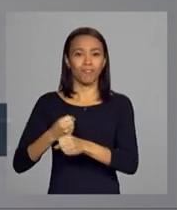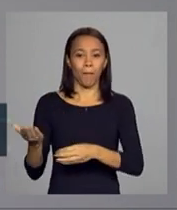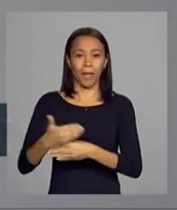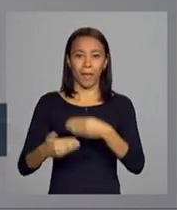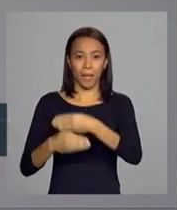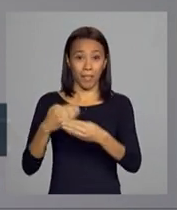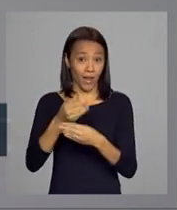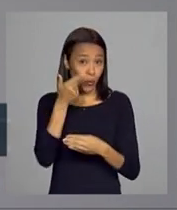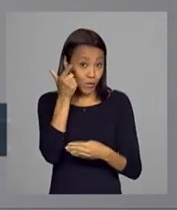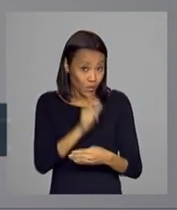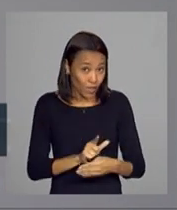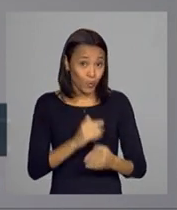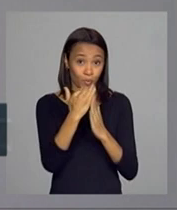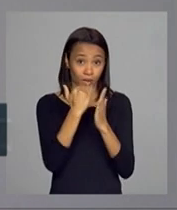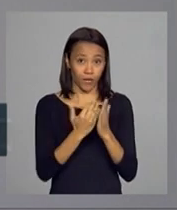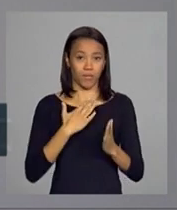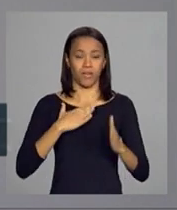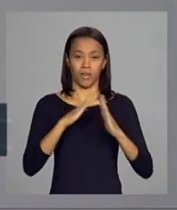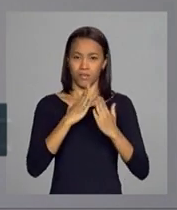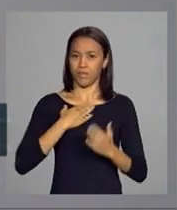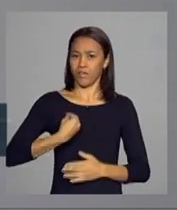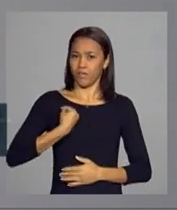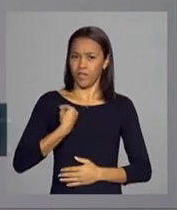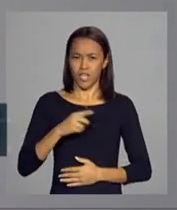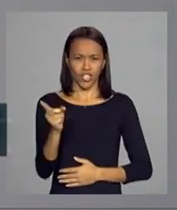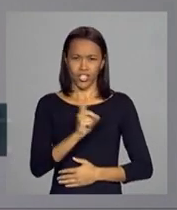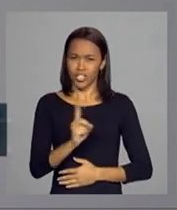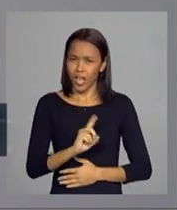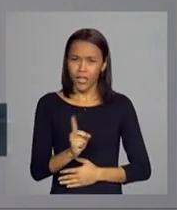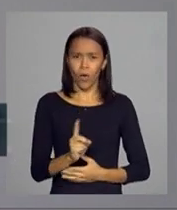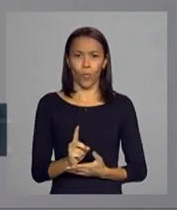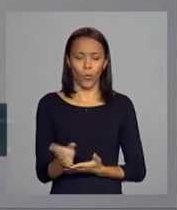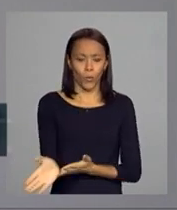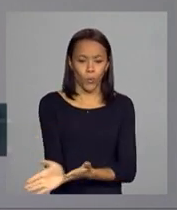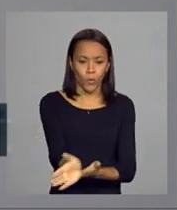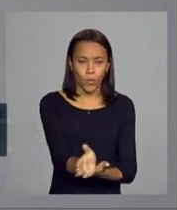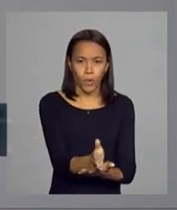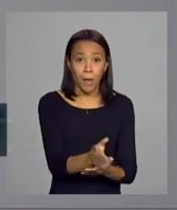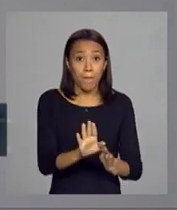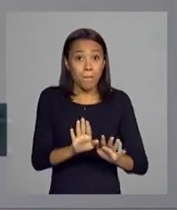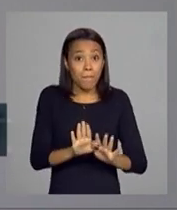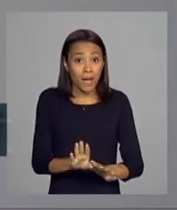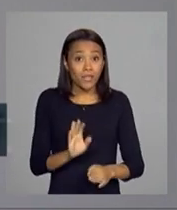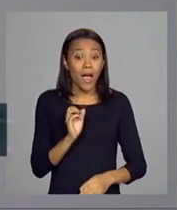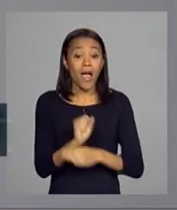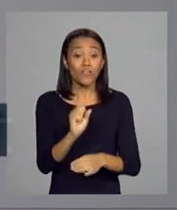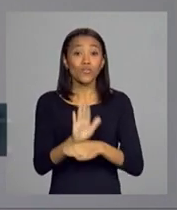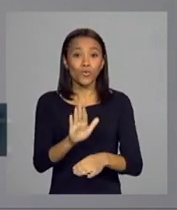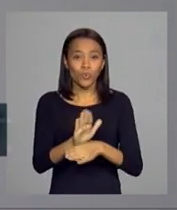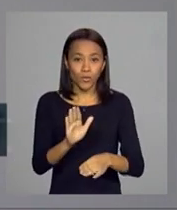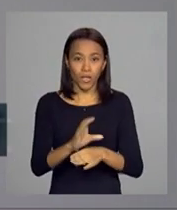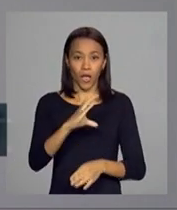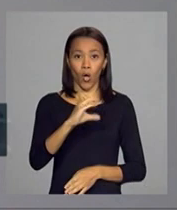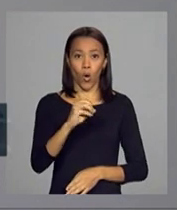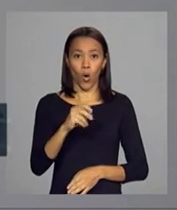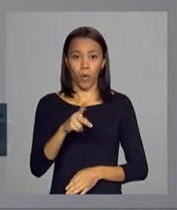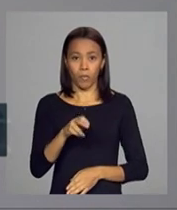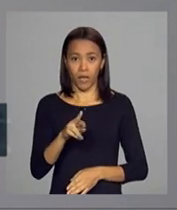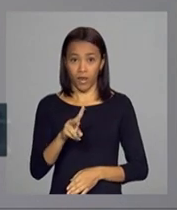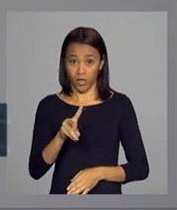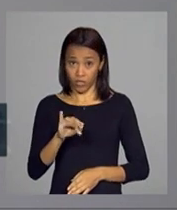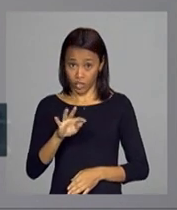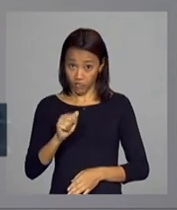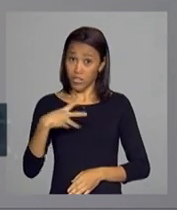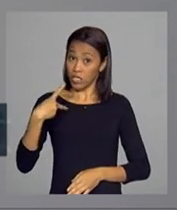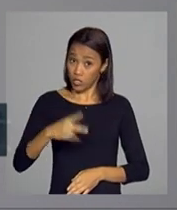do Minha Casa Minha Vida. Já não faz mais coleta, mas faz triagem na cooperativa. Seus filhos estão na escola e na